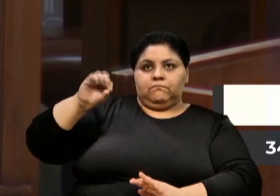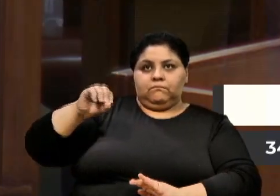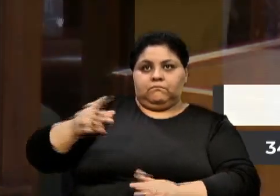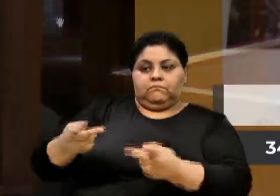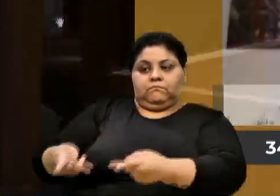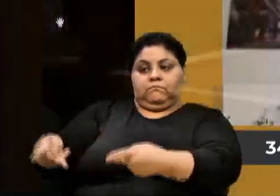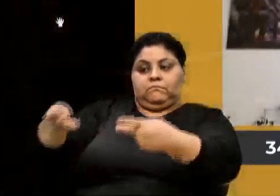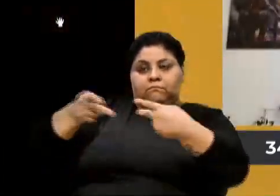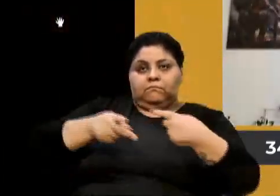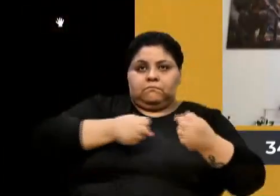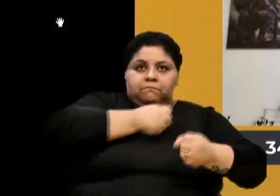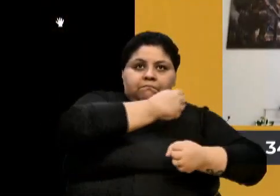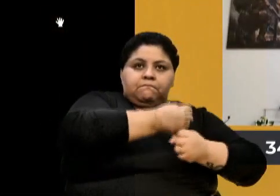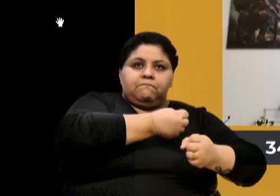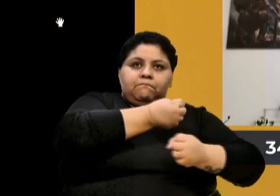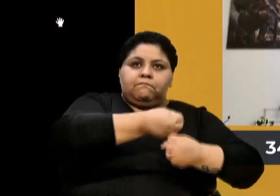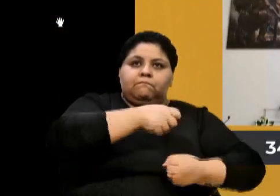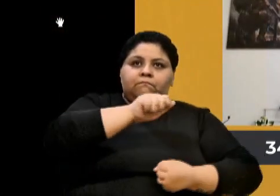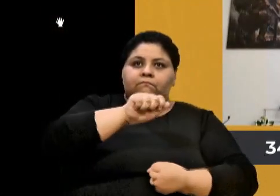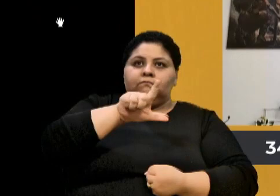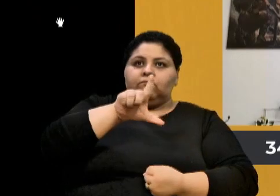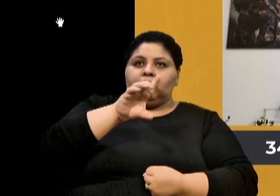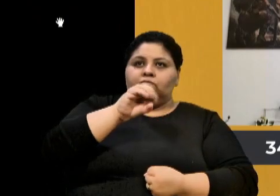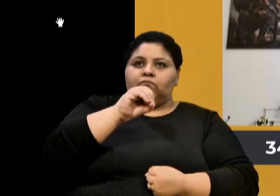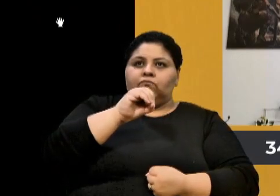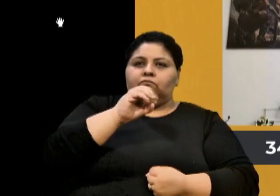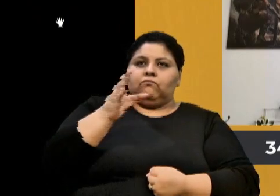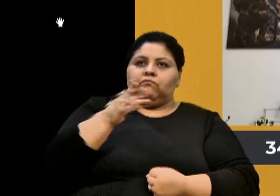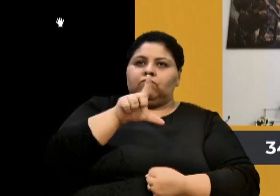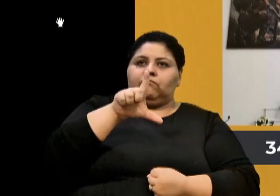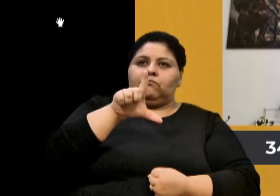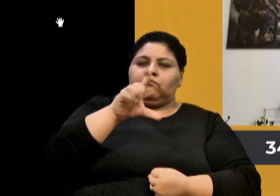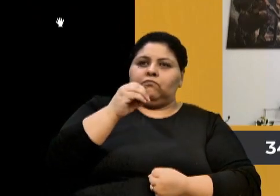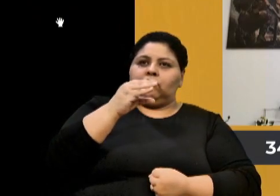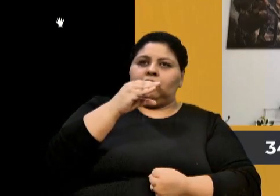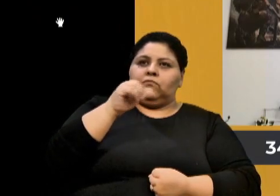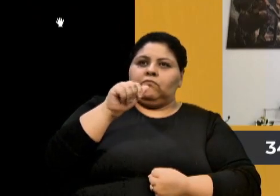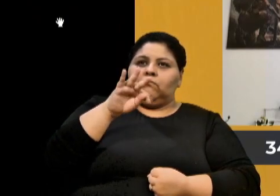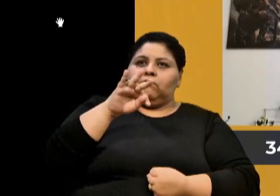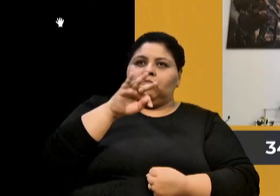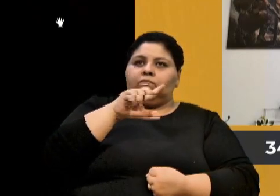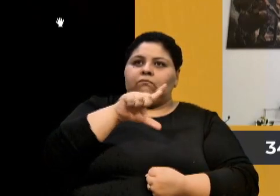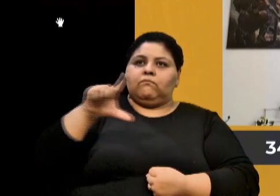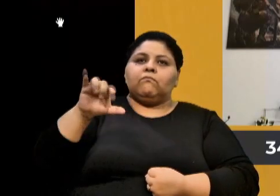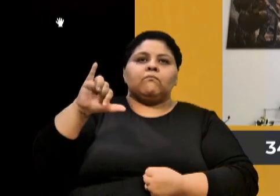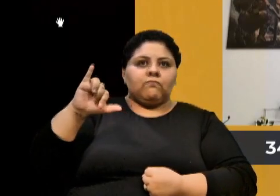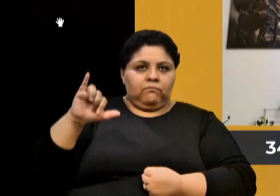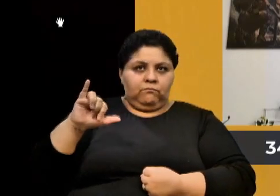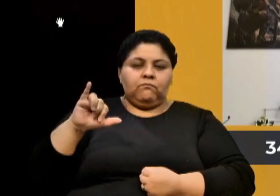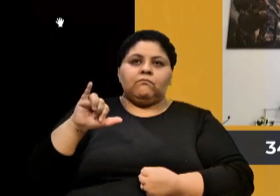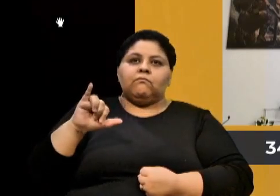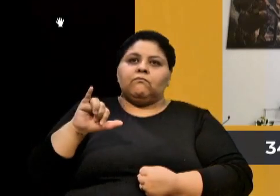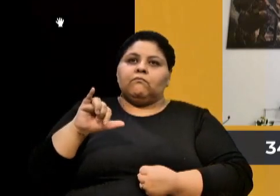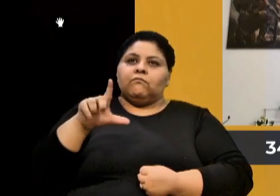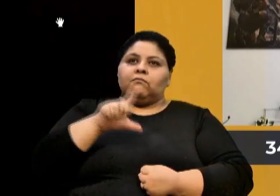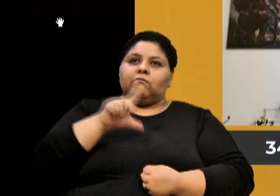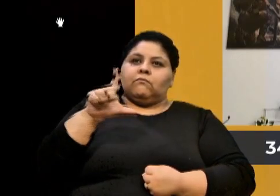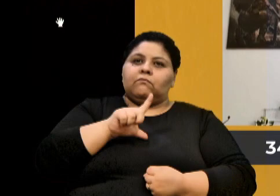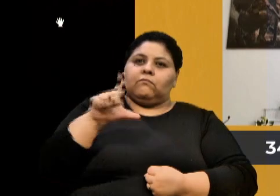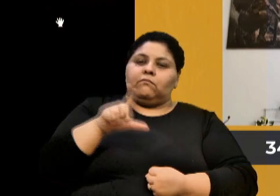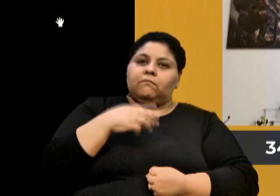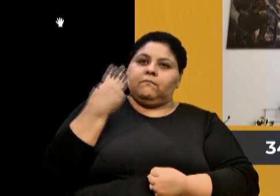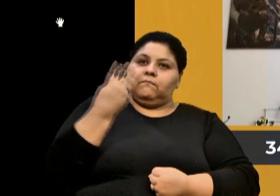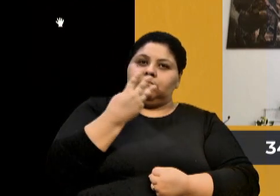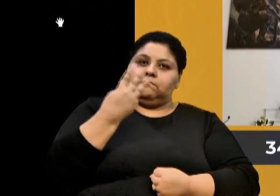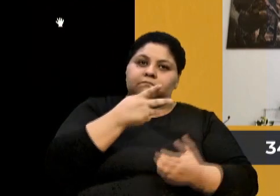Locatelli, e das 4 obras que ele tem em Caxias, 3 são em igrejas, né? O que também remete ao turismo religioso, né?